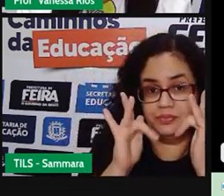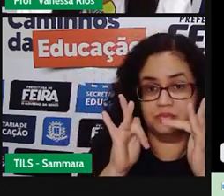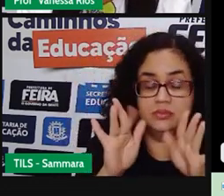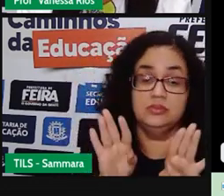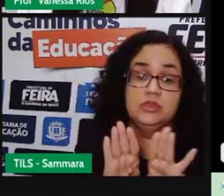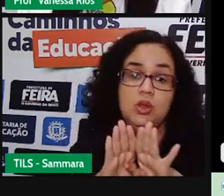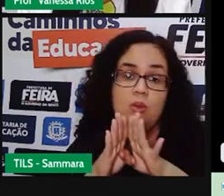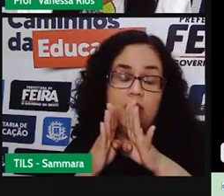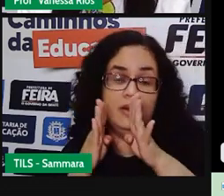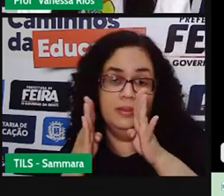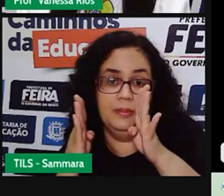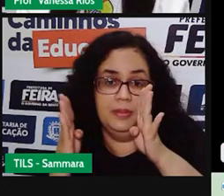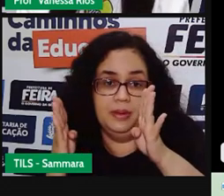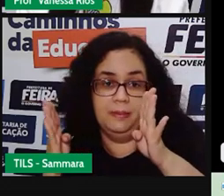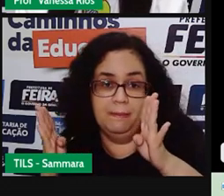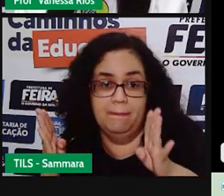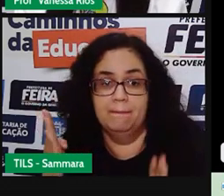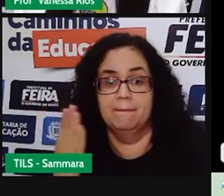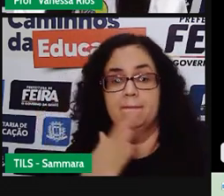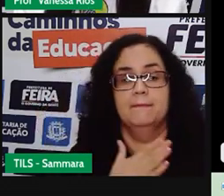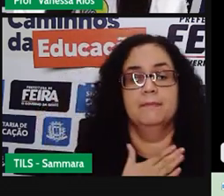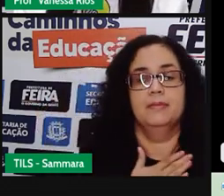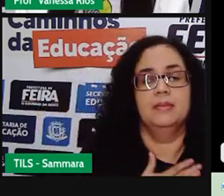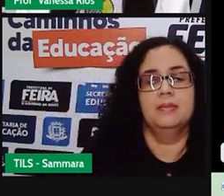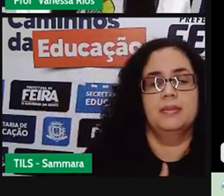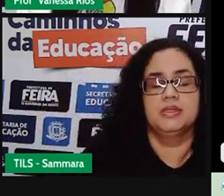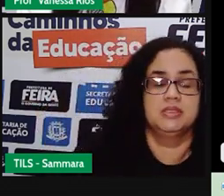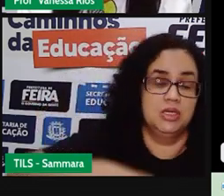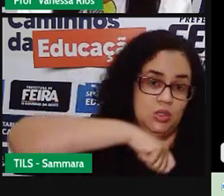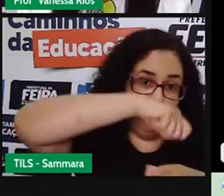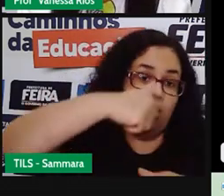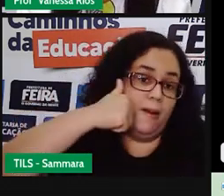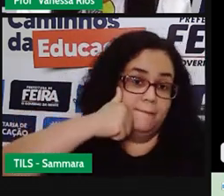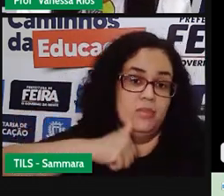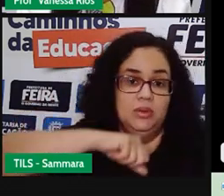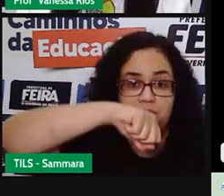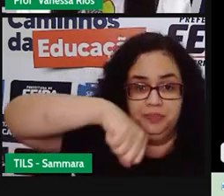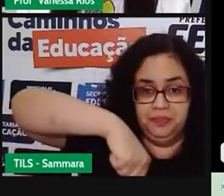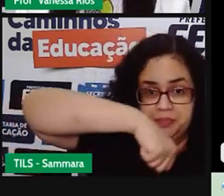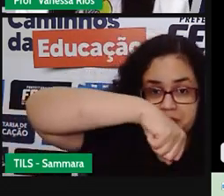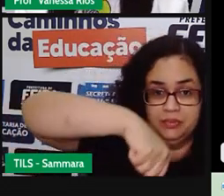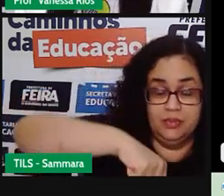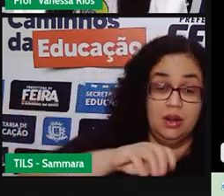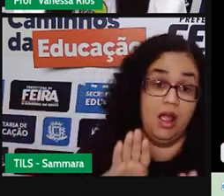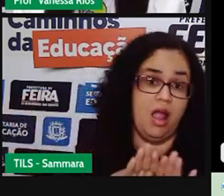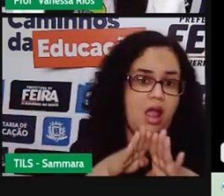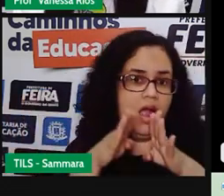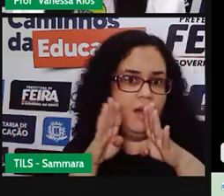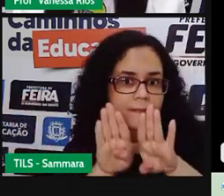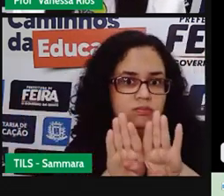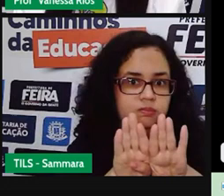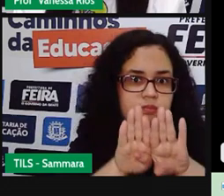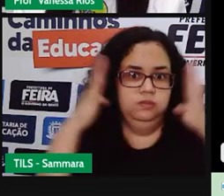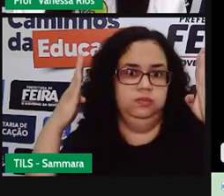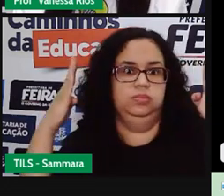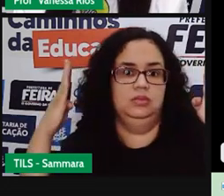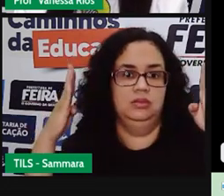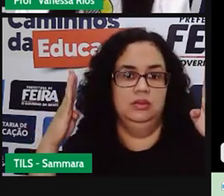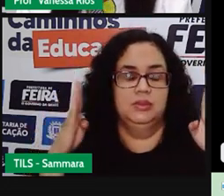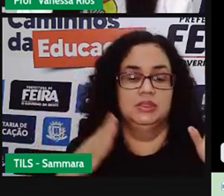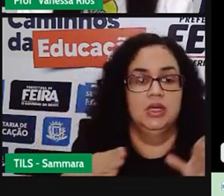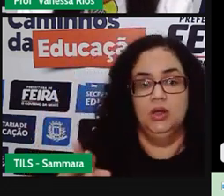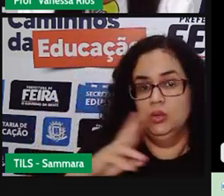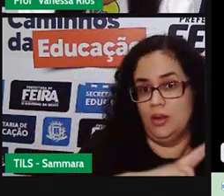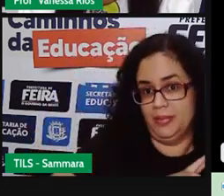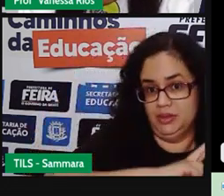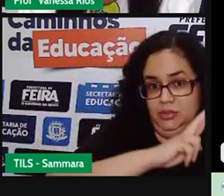cozinheira. Eu abro de supetão para passar o capitão. Eu fecho a frente da casa,